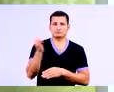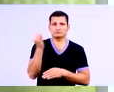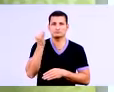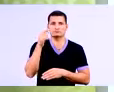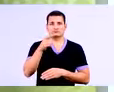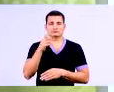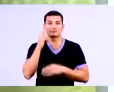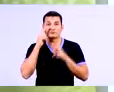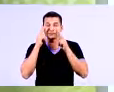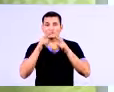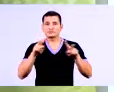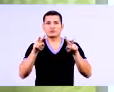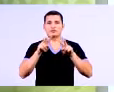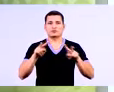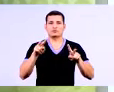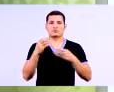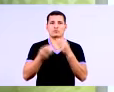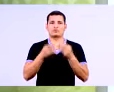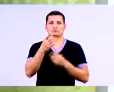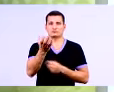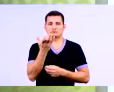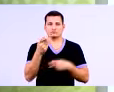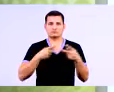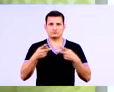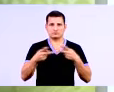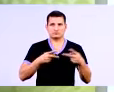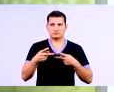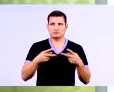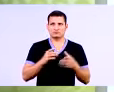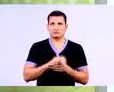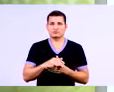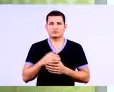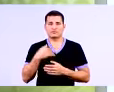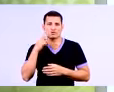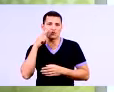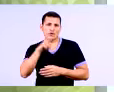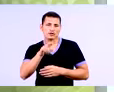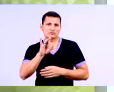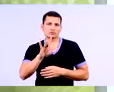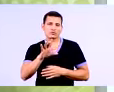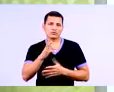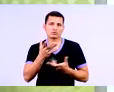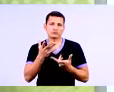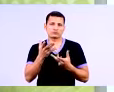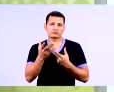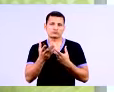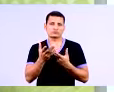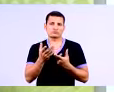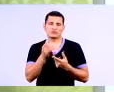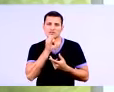define visualmente como você quer o projeto. Nós veremos uma forma genérica de trabalhar com o estilo. Vamos ver.